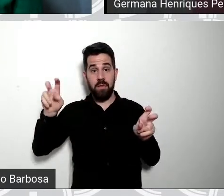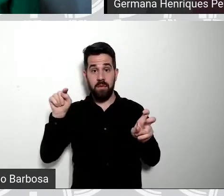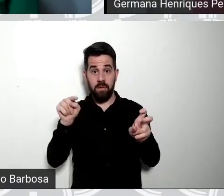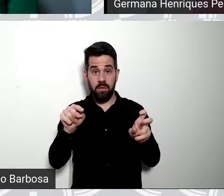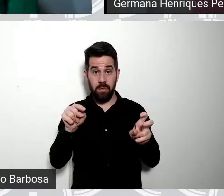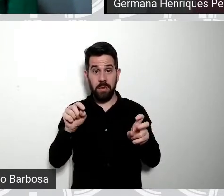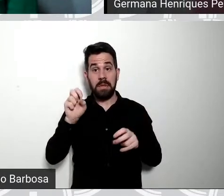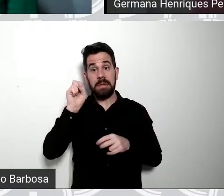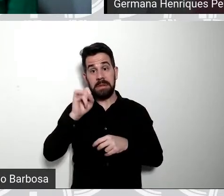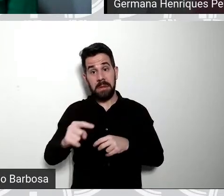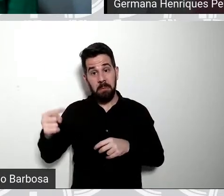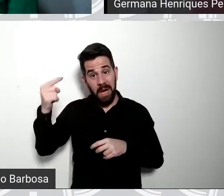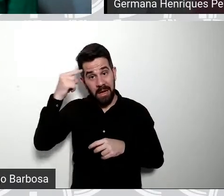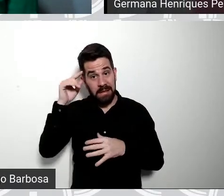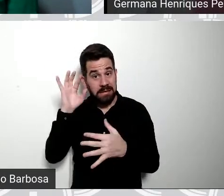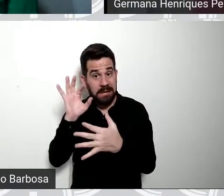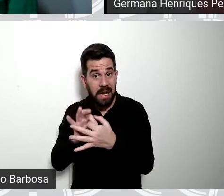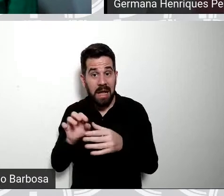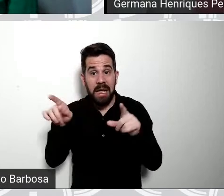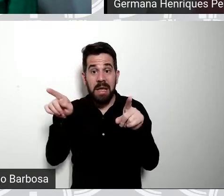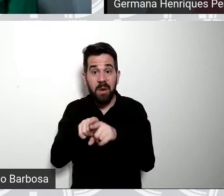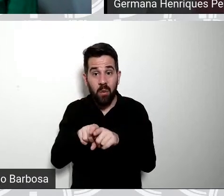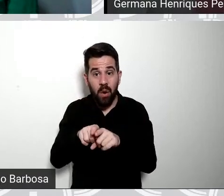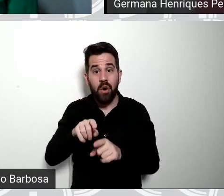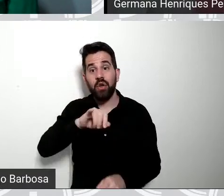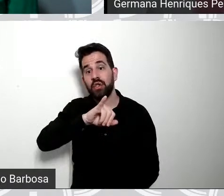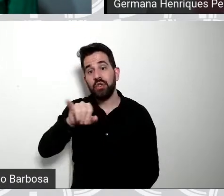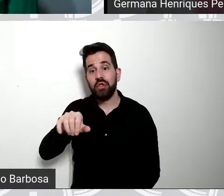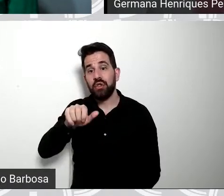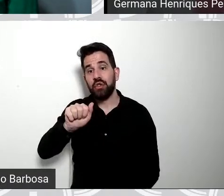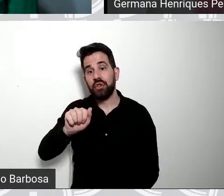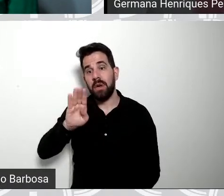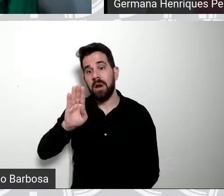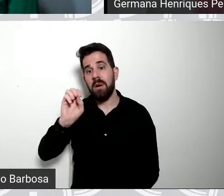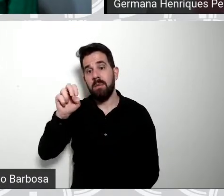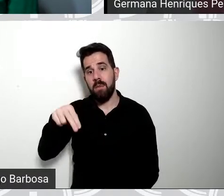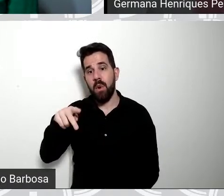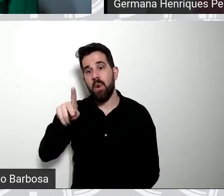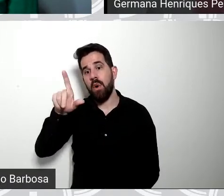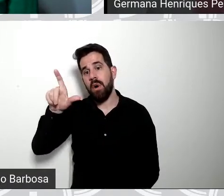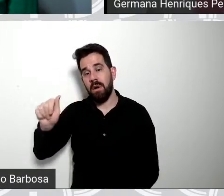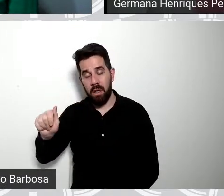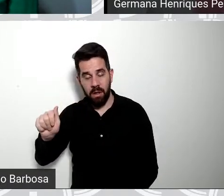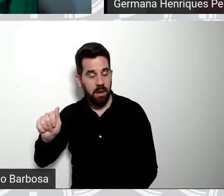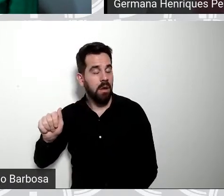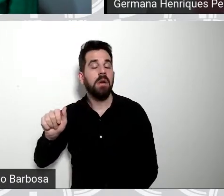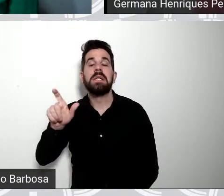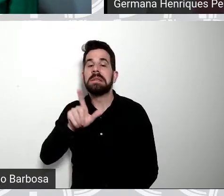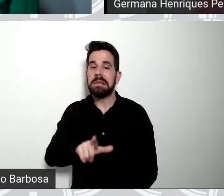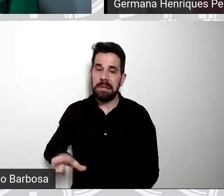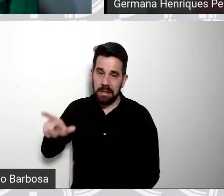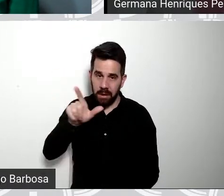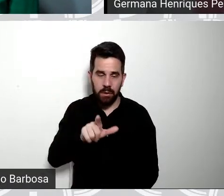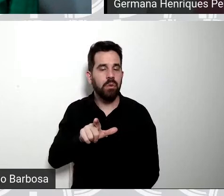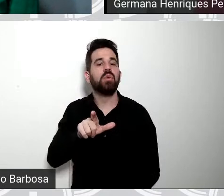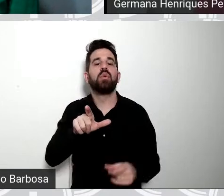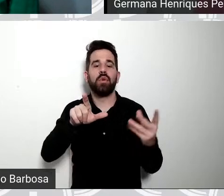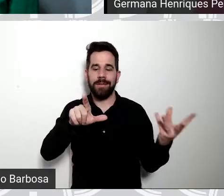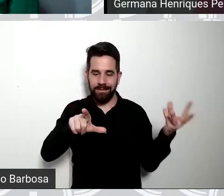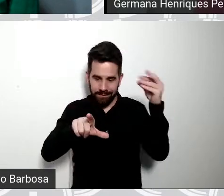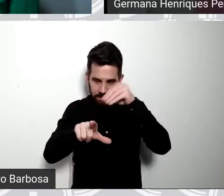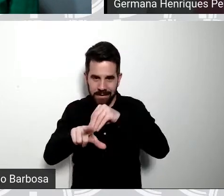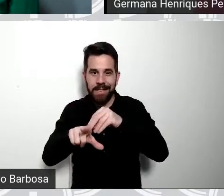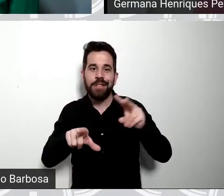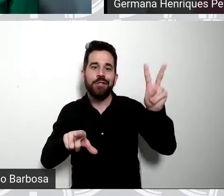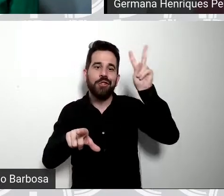Jablon, seria, então, pensar a literatura na sua capacidade de ser também história,